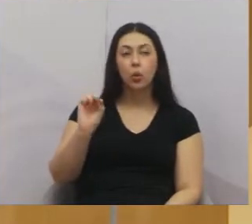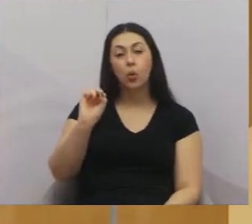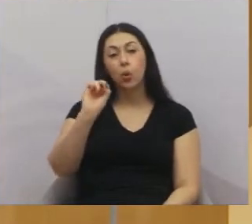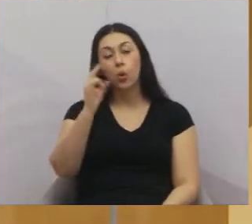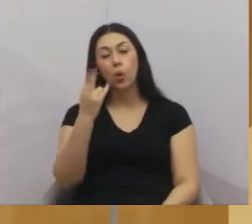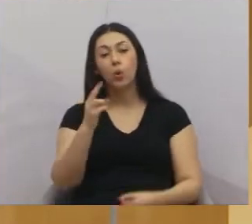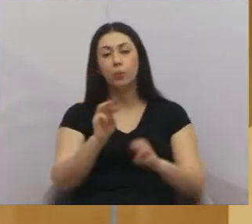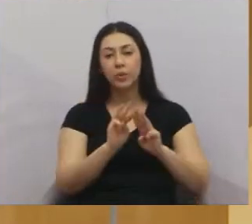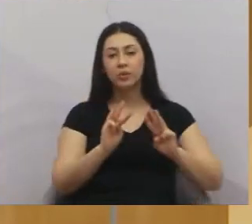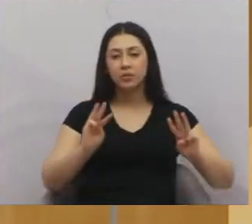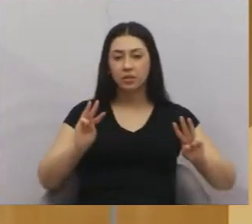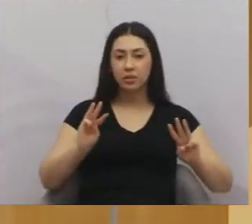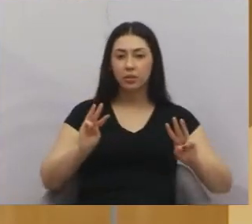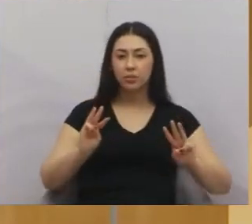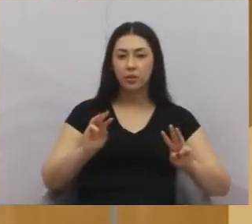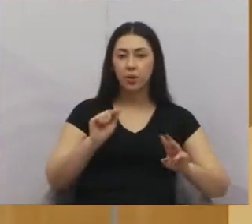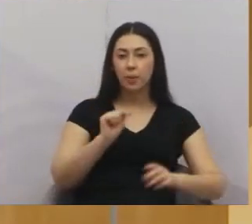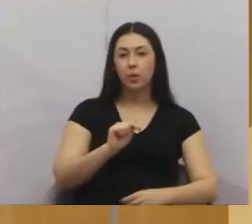é o